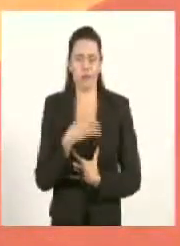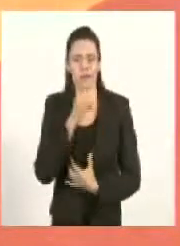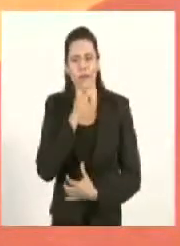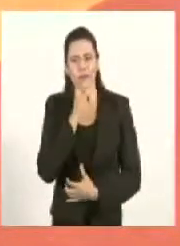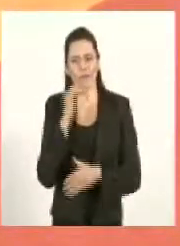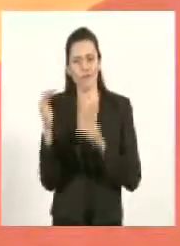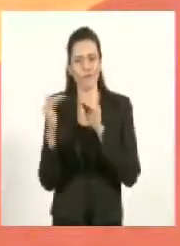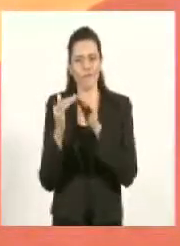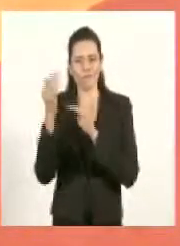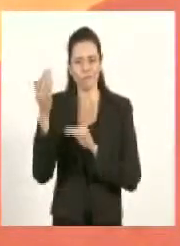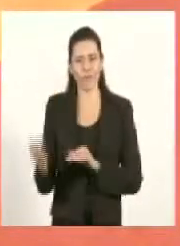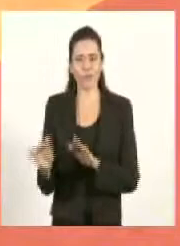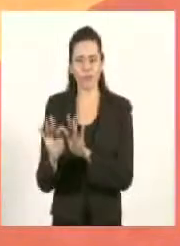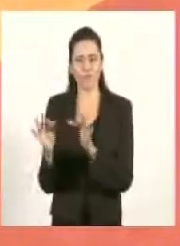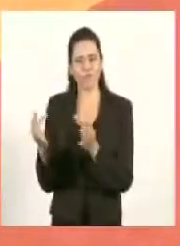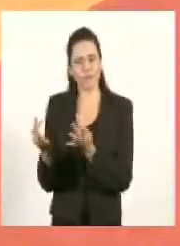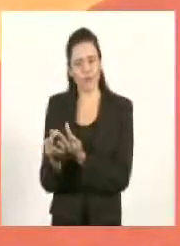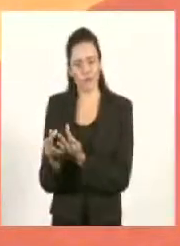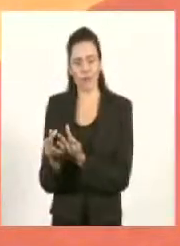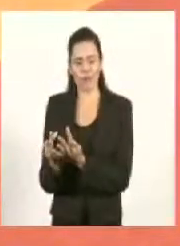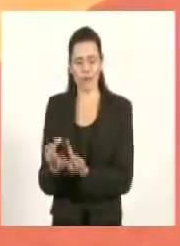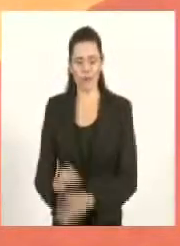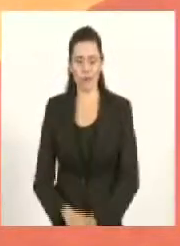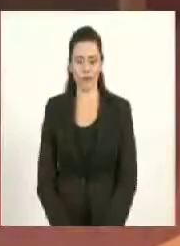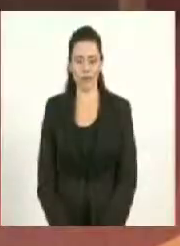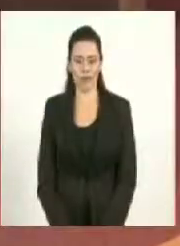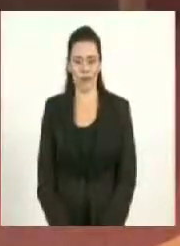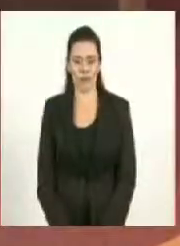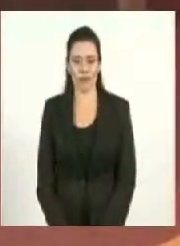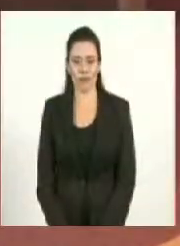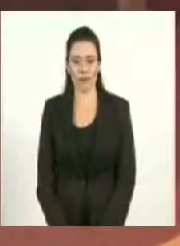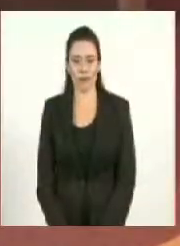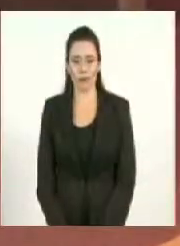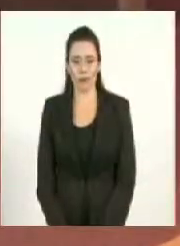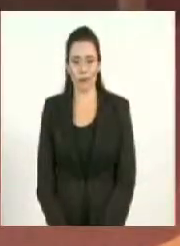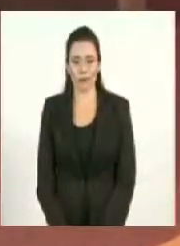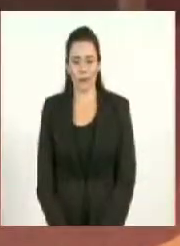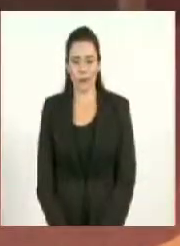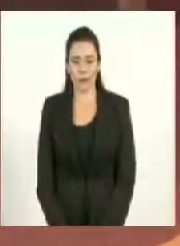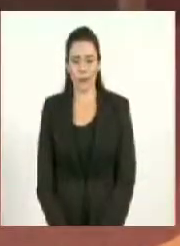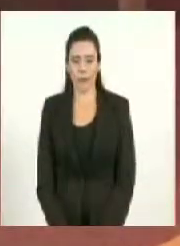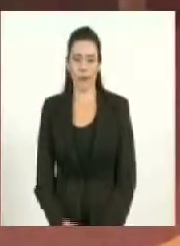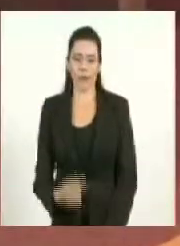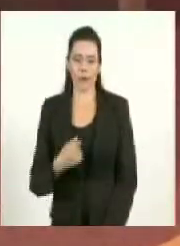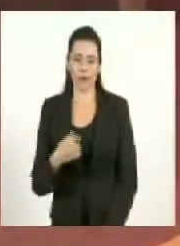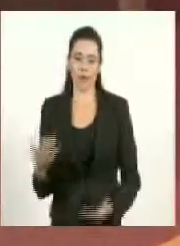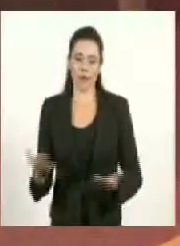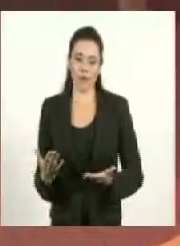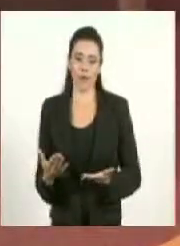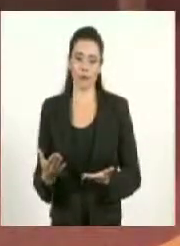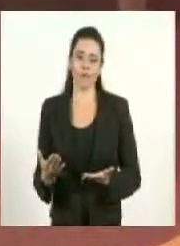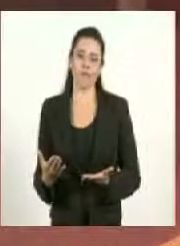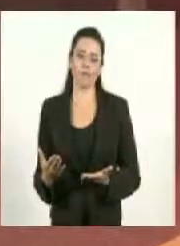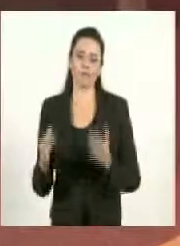Agora, venho falar, amanhã é dia do trabalhador,